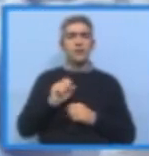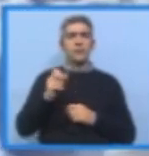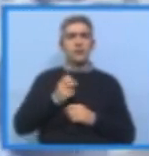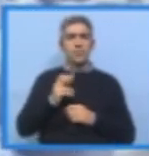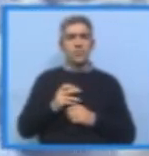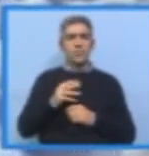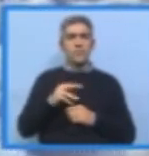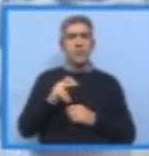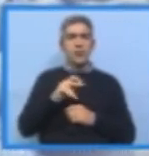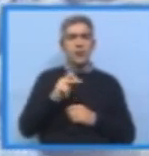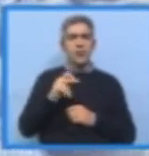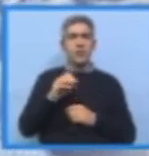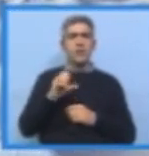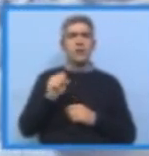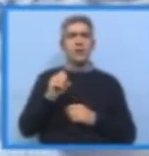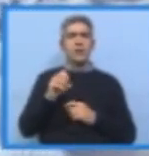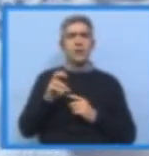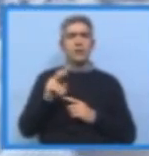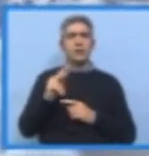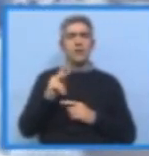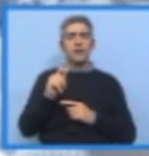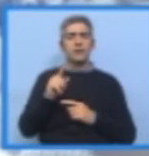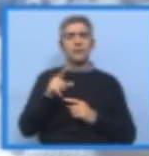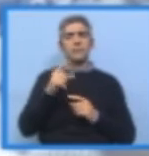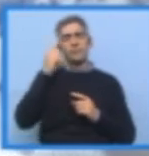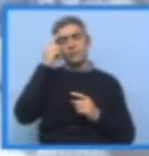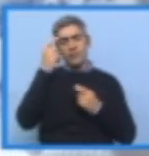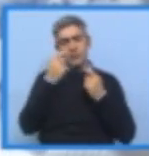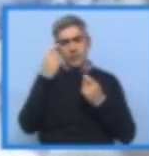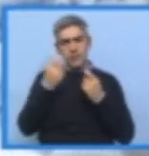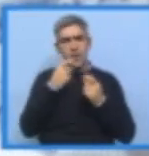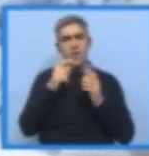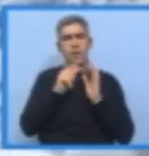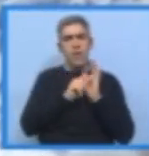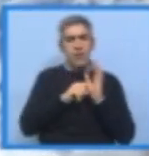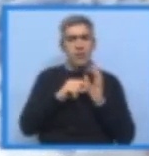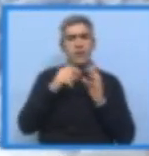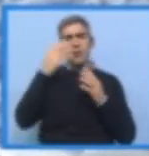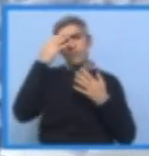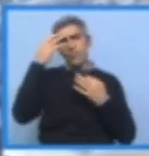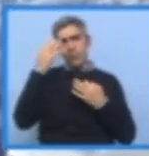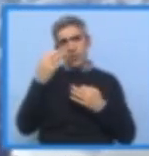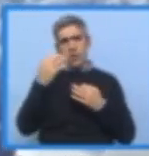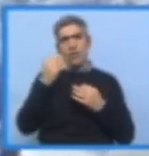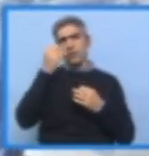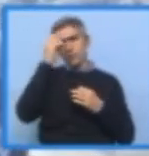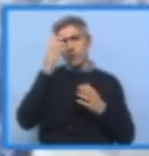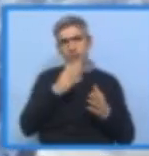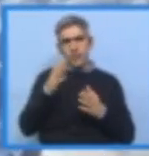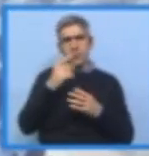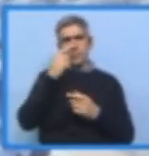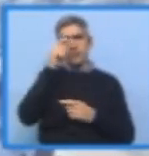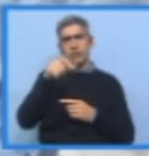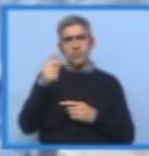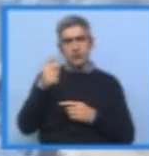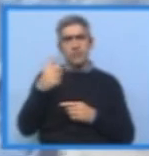Maia Gonçalves, mas também um itinerário de reflexão ética e moral que nos aponta um caminho que não esquece a dignidade do ser